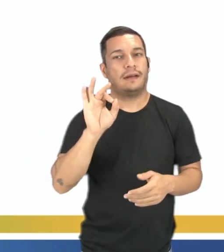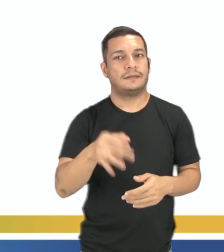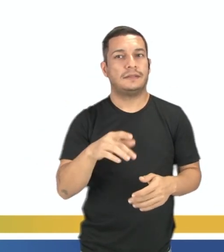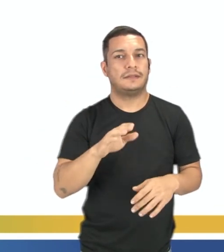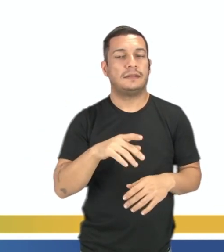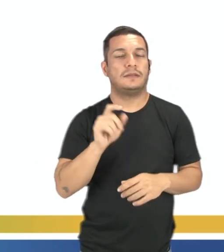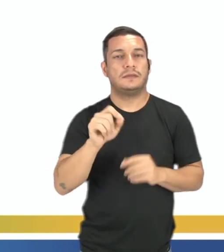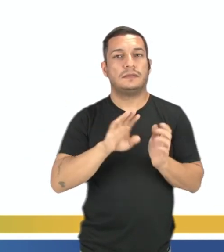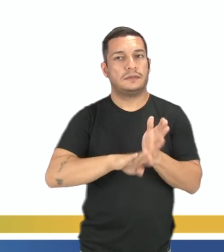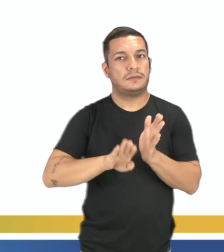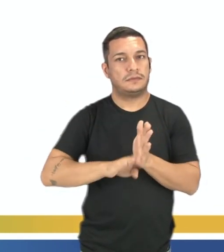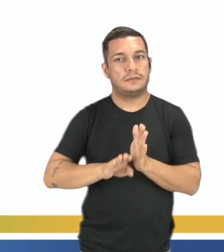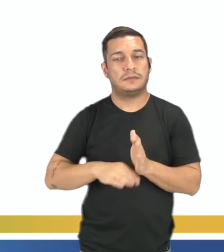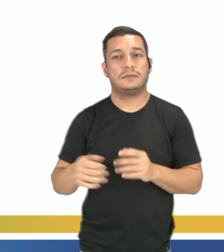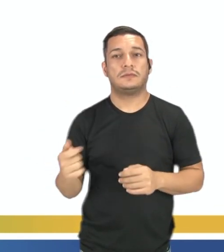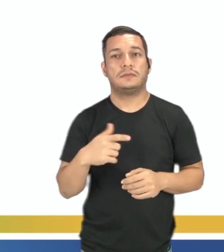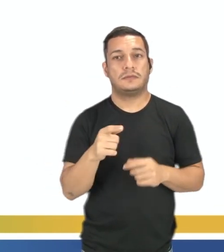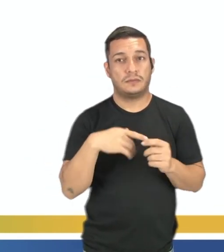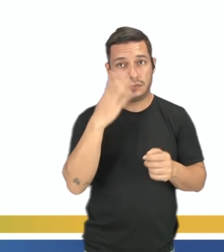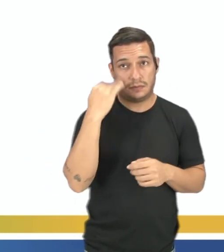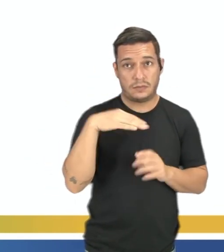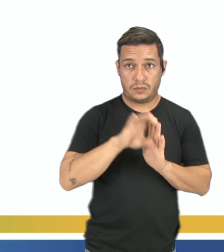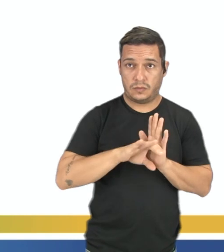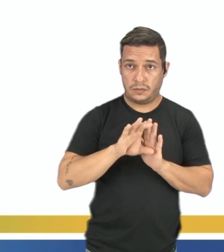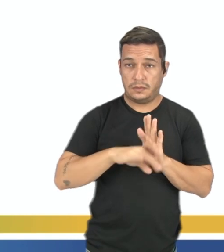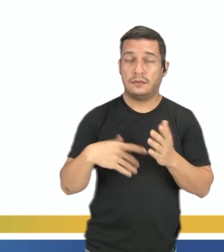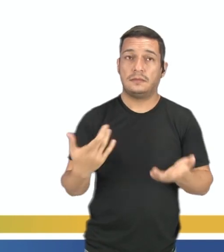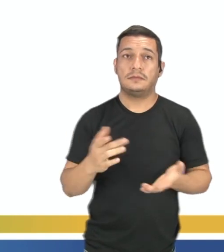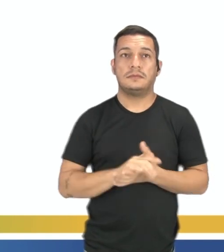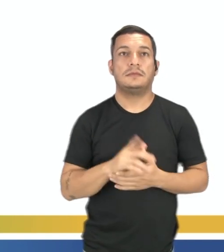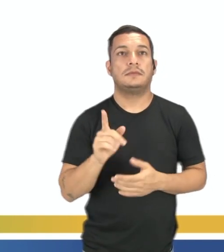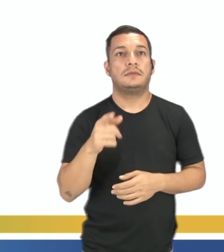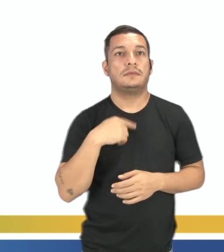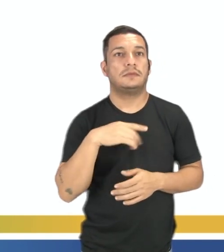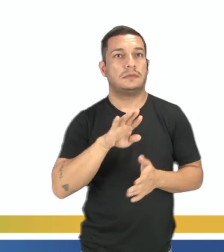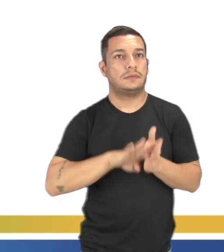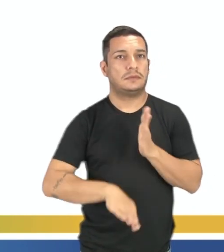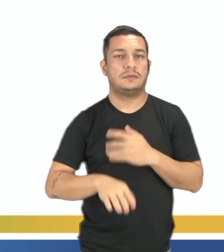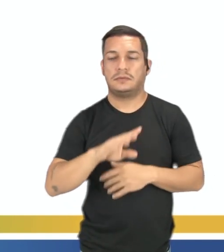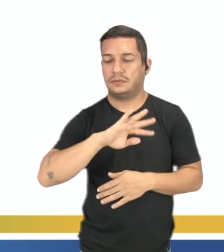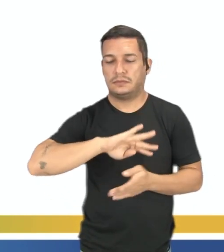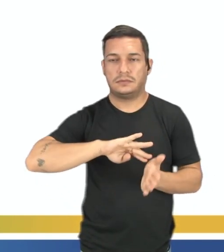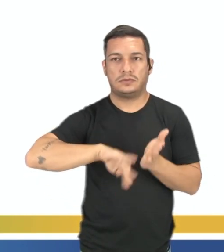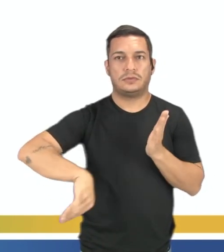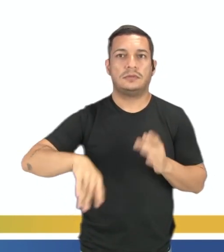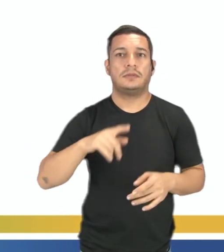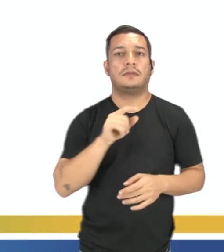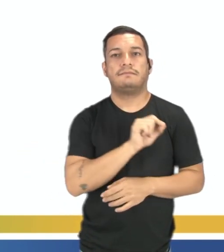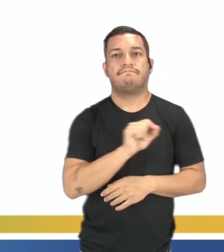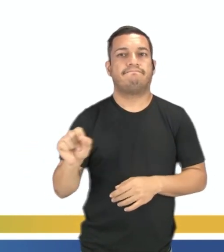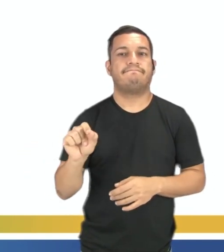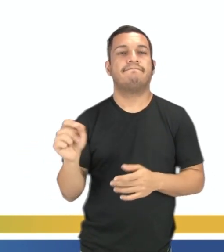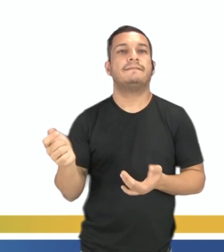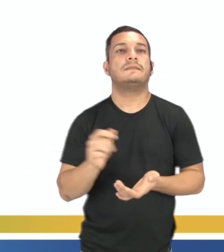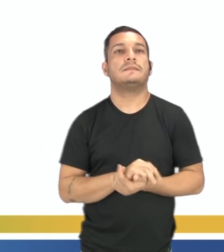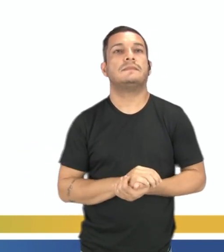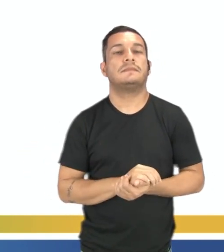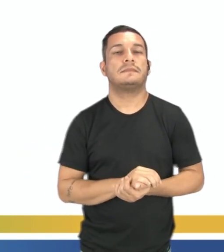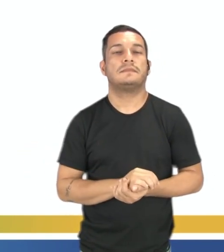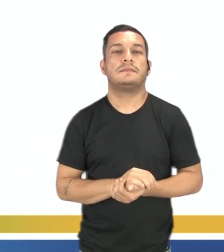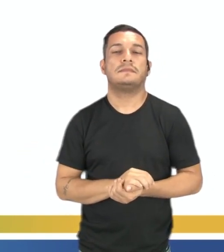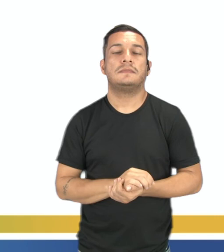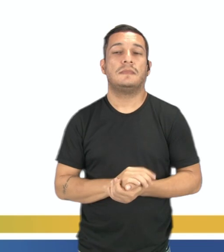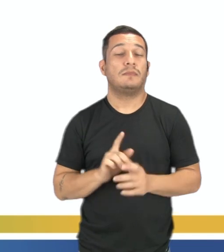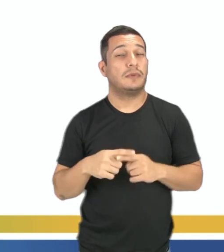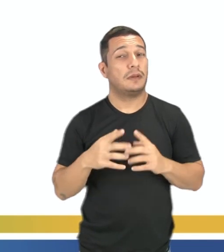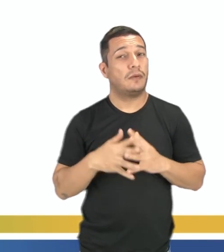eliminação do que para o saber o quanto eu disse então aqui ó já elimino risco pega uma caneta rabisco isso aqui não